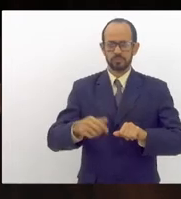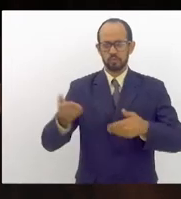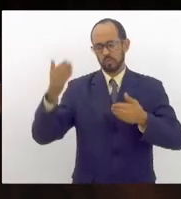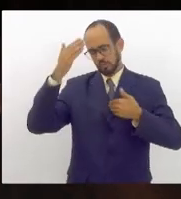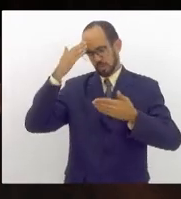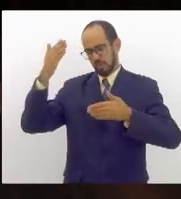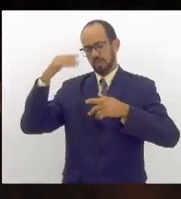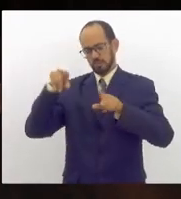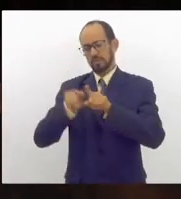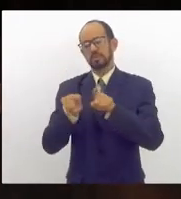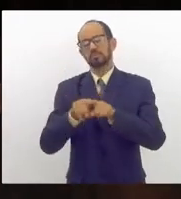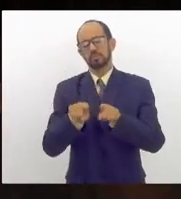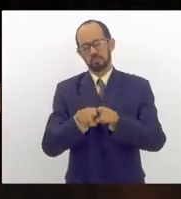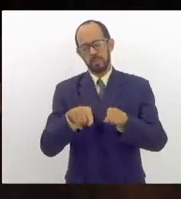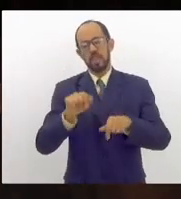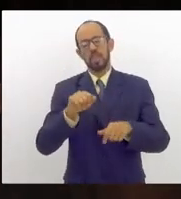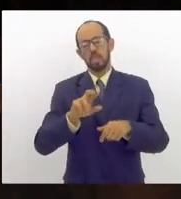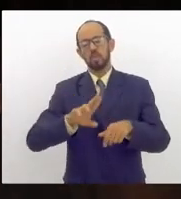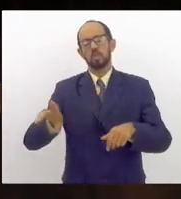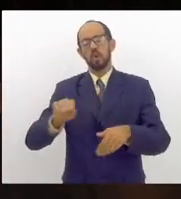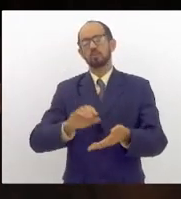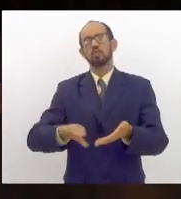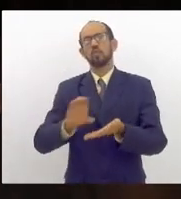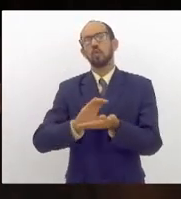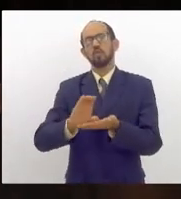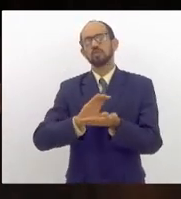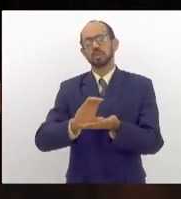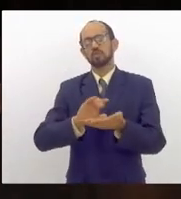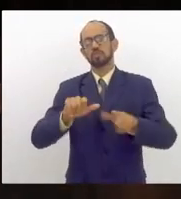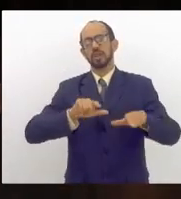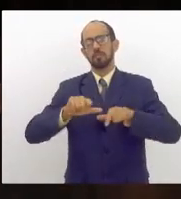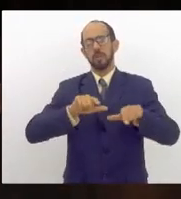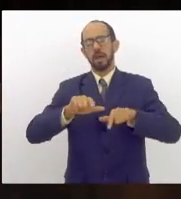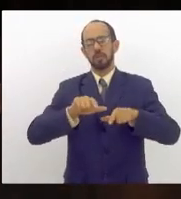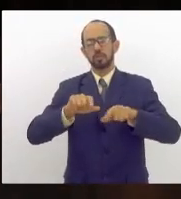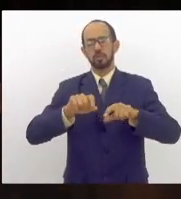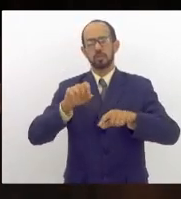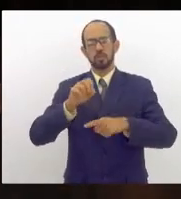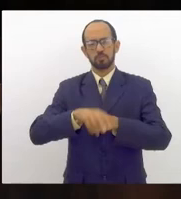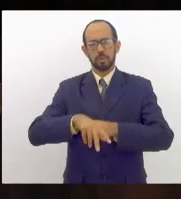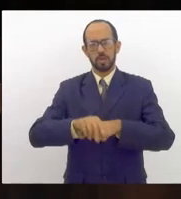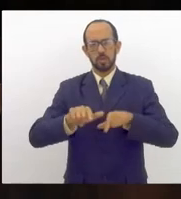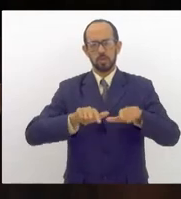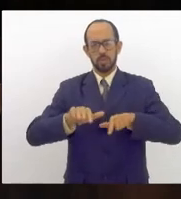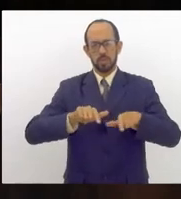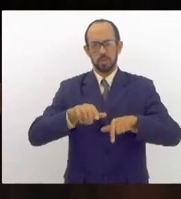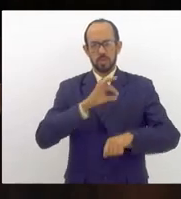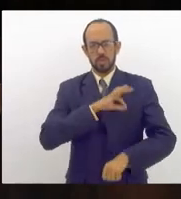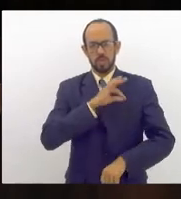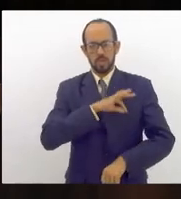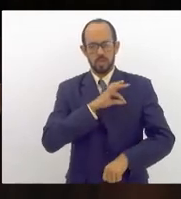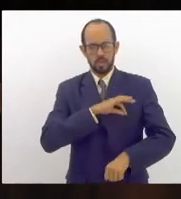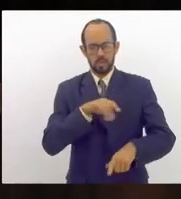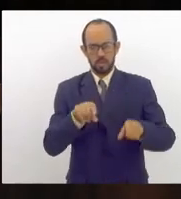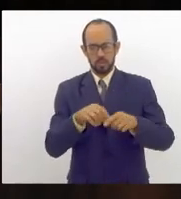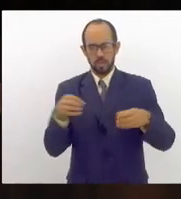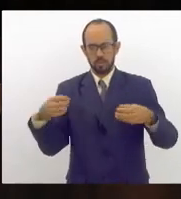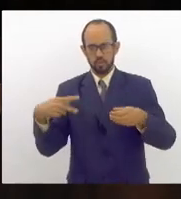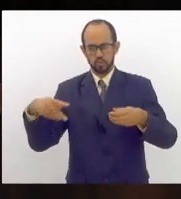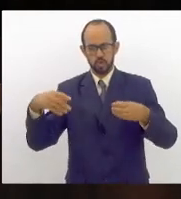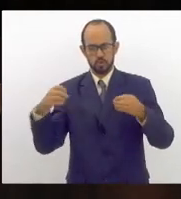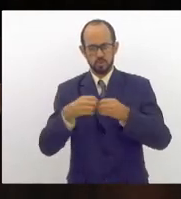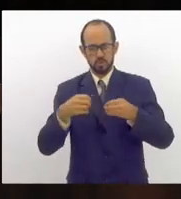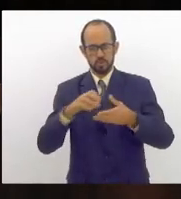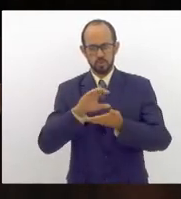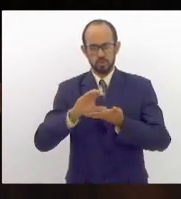agradecimento em nome do Conselho Estadual de trabalho emprego e Renda pela sua proximidade com o conselho